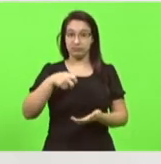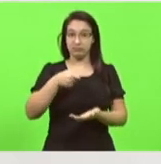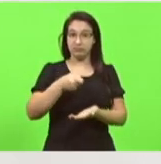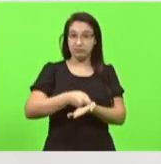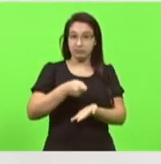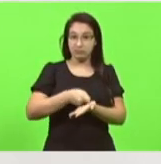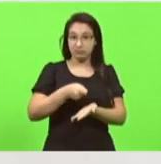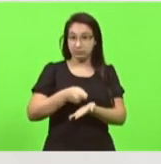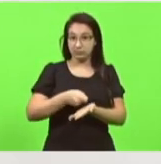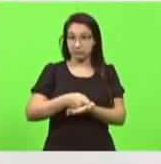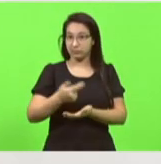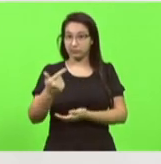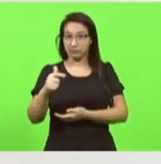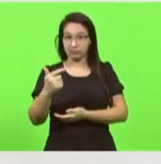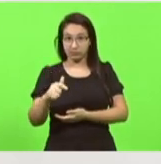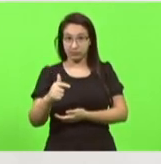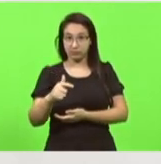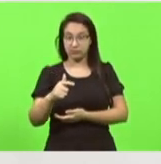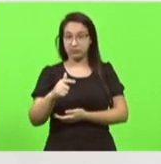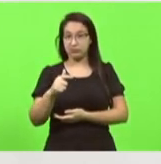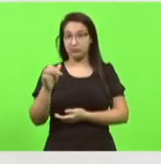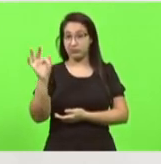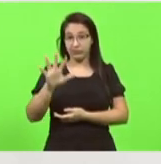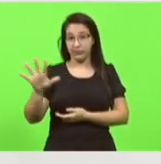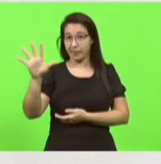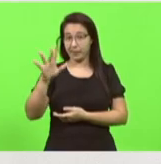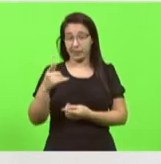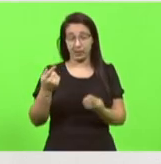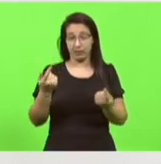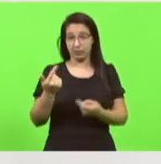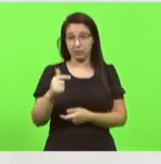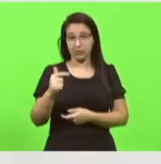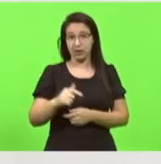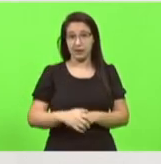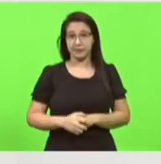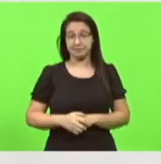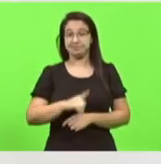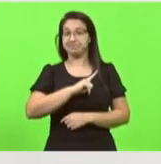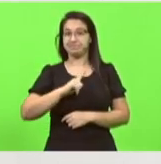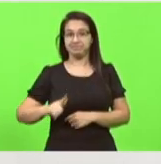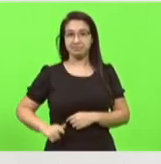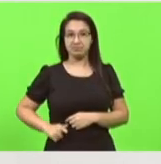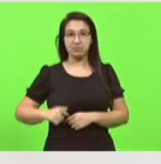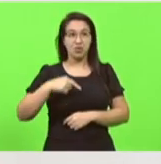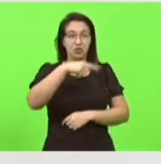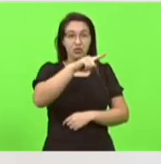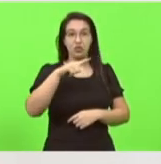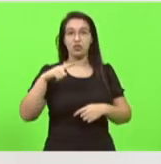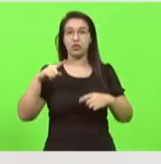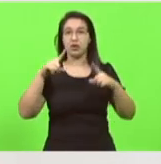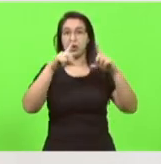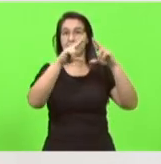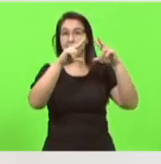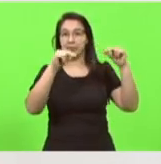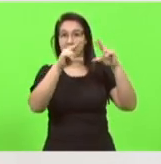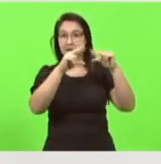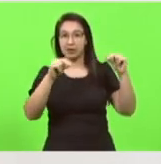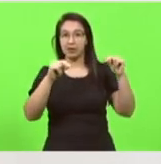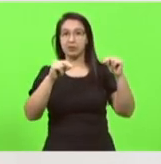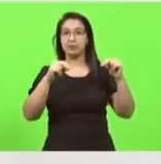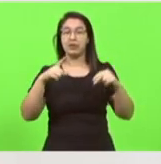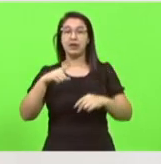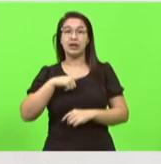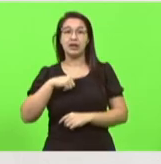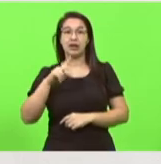não tem quem cobre, o governo federal não vai dar. O nosso governador não foi para Brasília e ainda arranjou um habeas corpus para não ter que